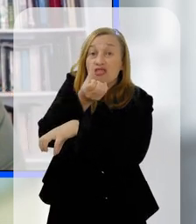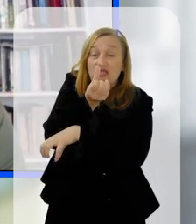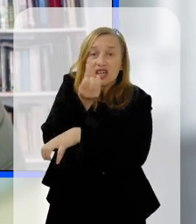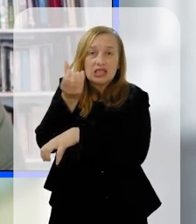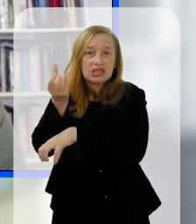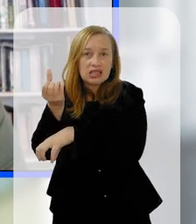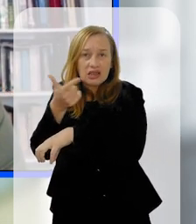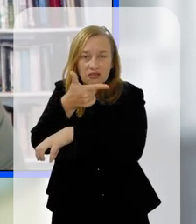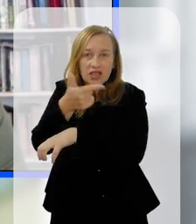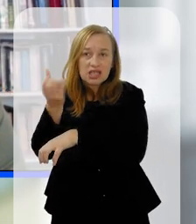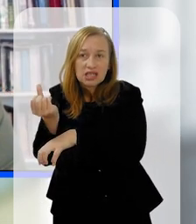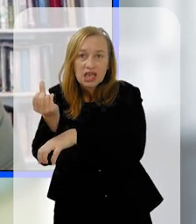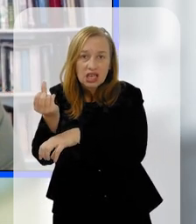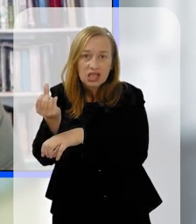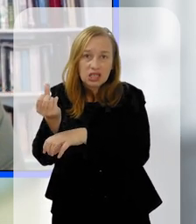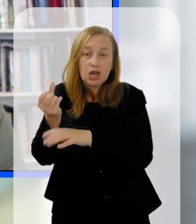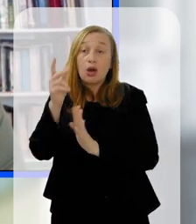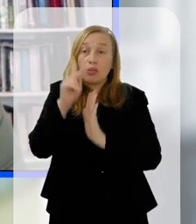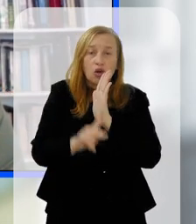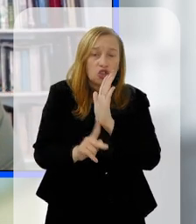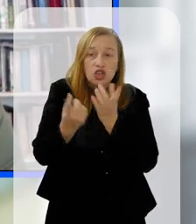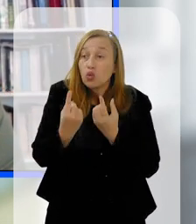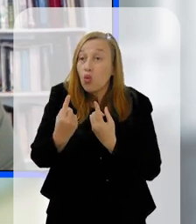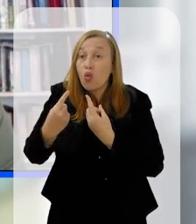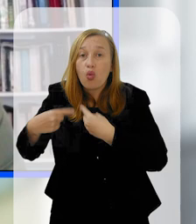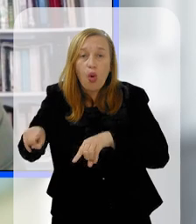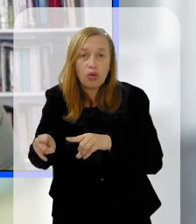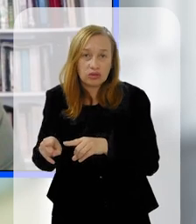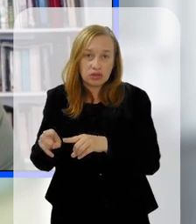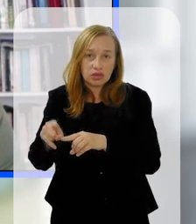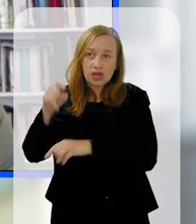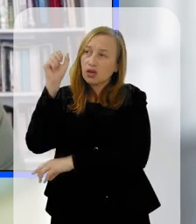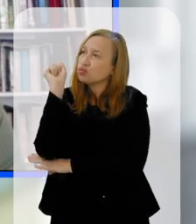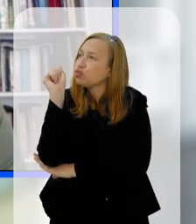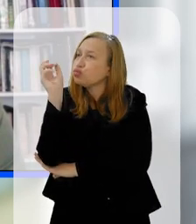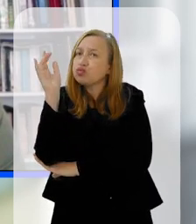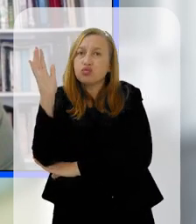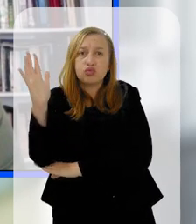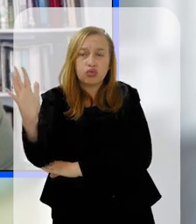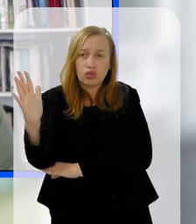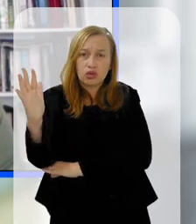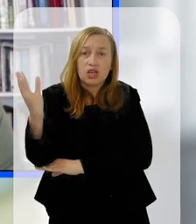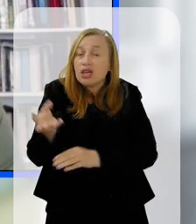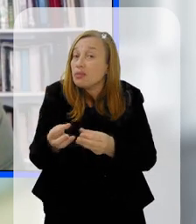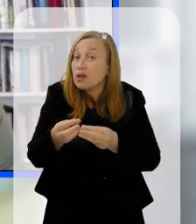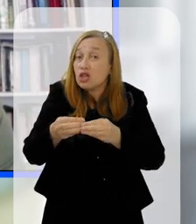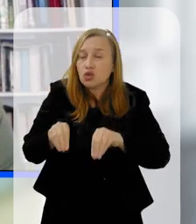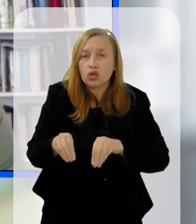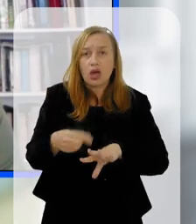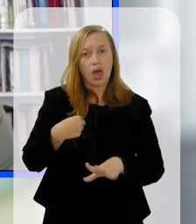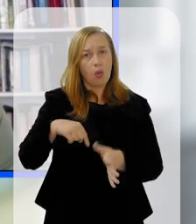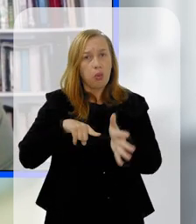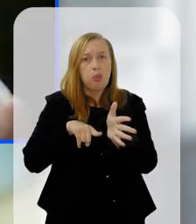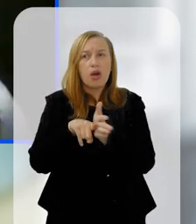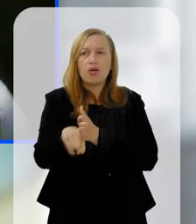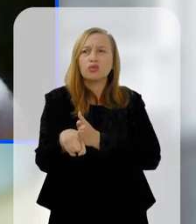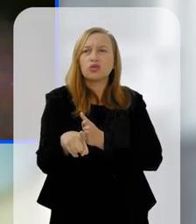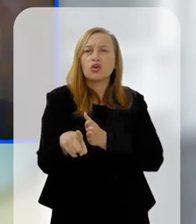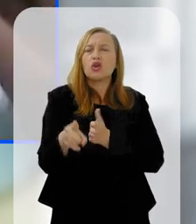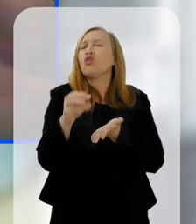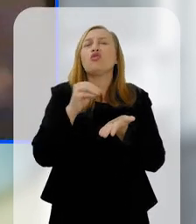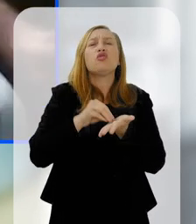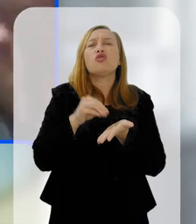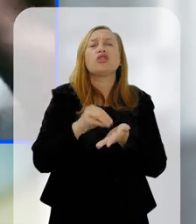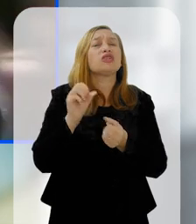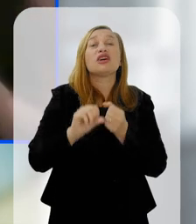26 projetos antiecológicos, anticlimáticos, predatórios e desastrosos. E eu pergunto,